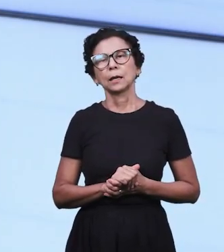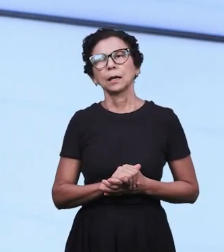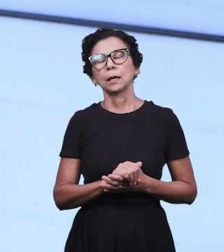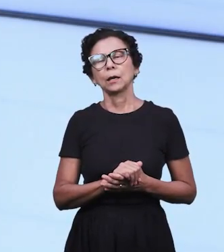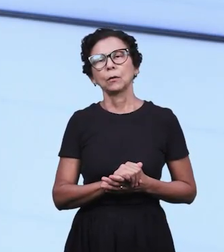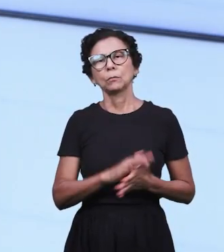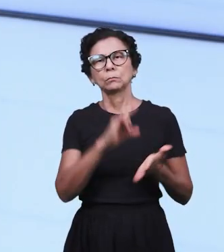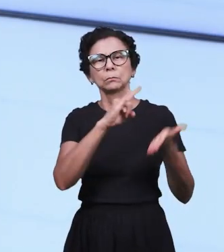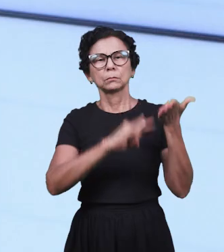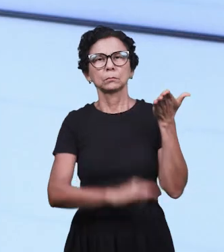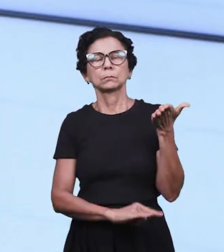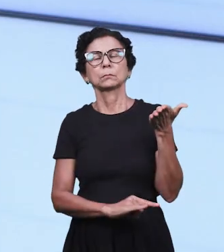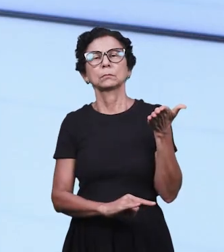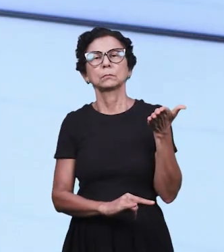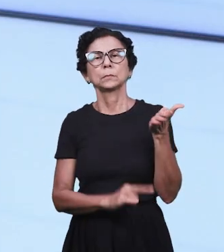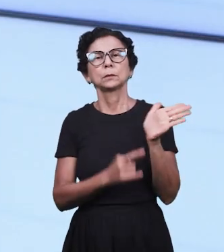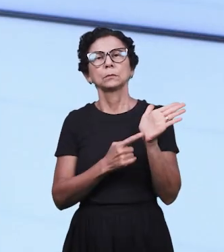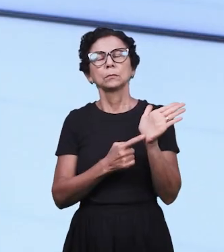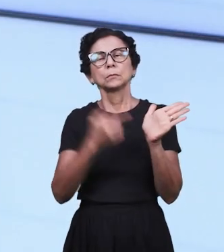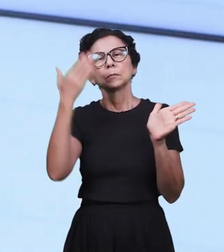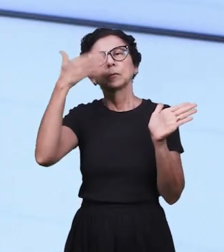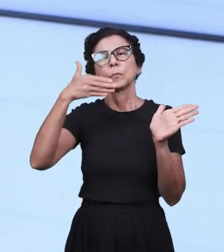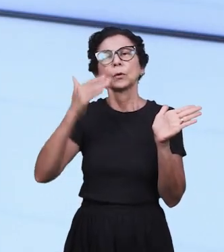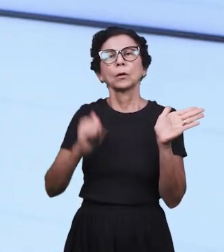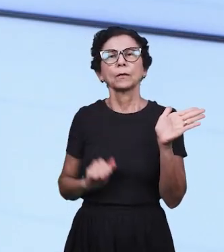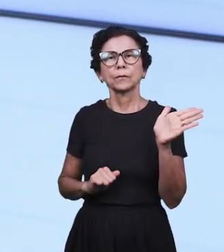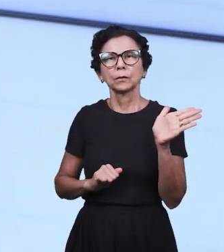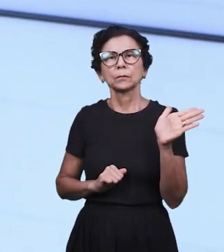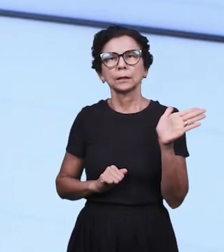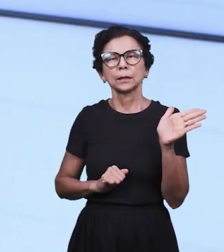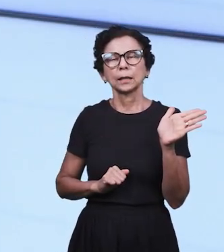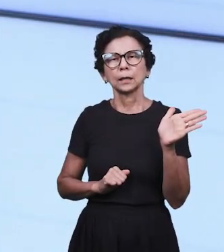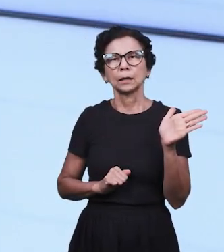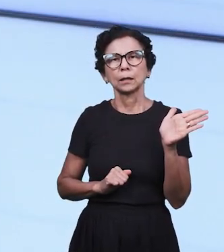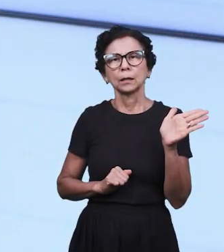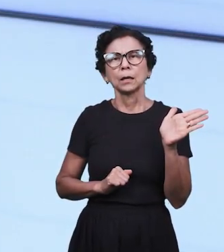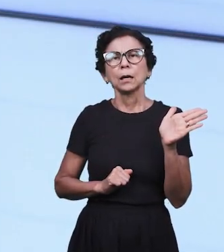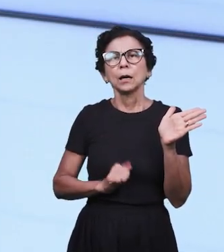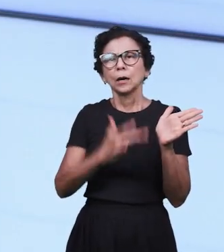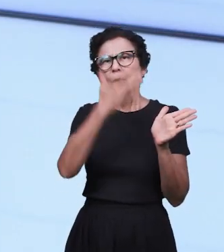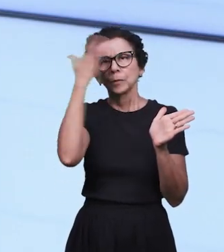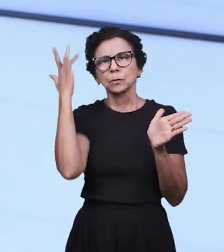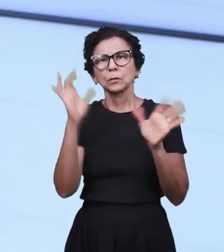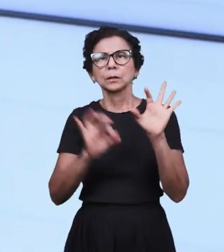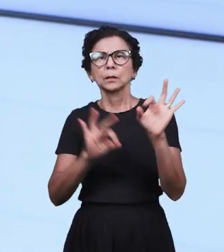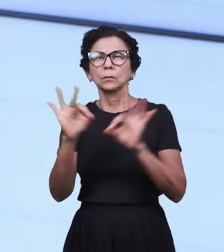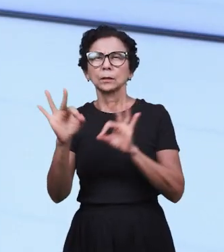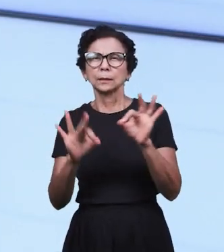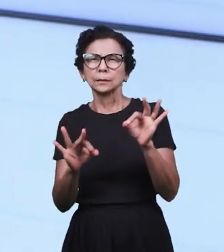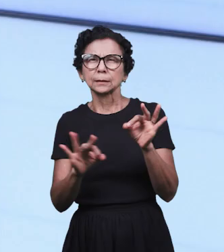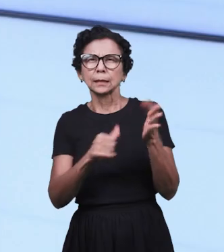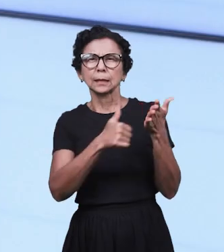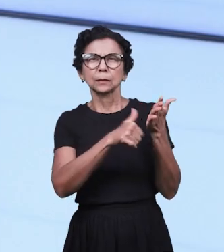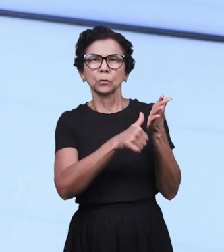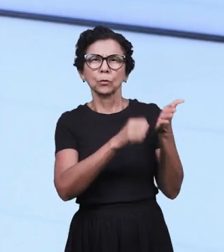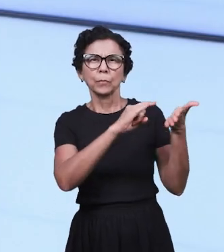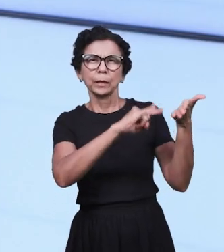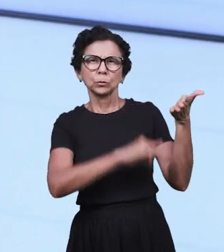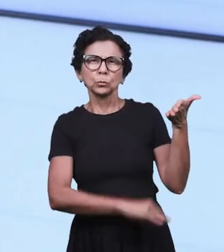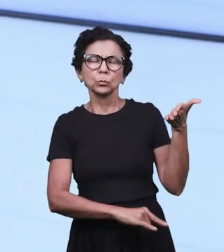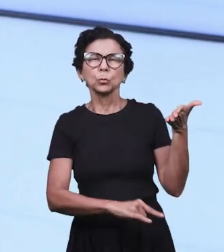disposição daquele que quer organizar o seu patrimônio, né, quer